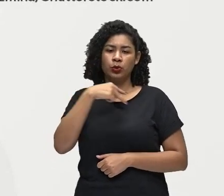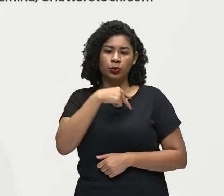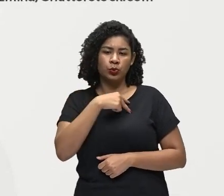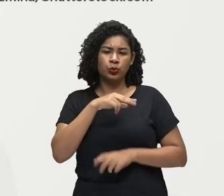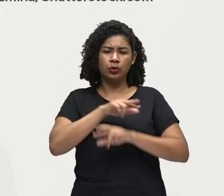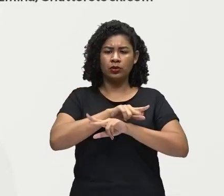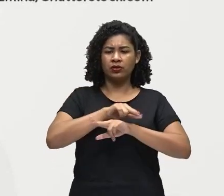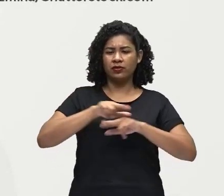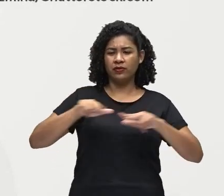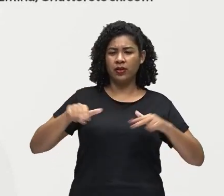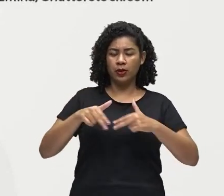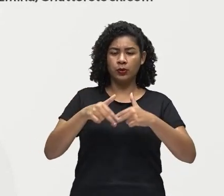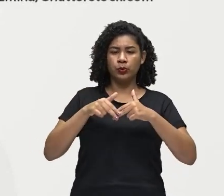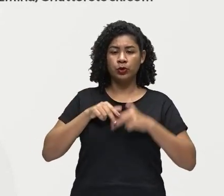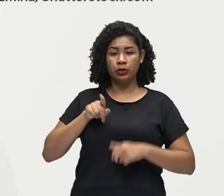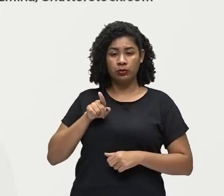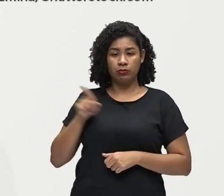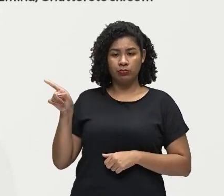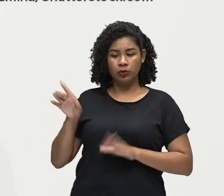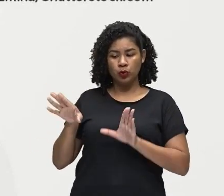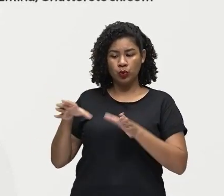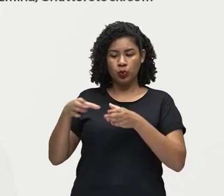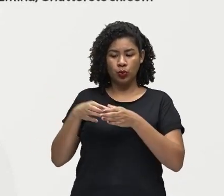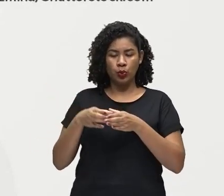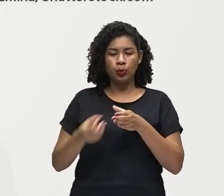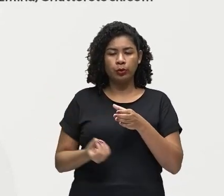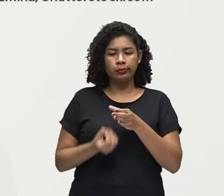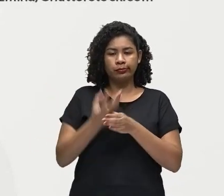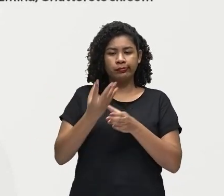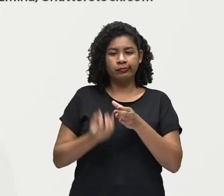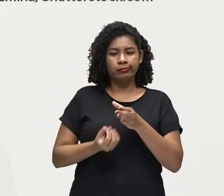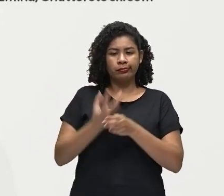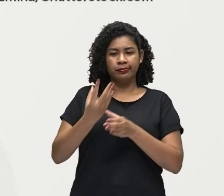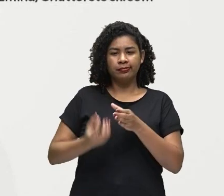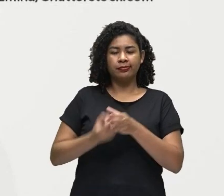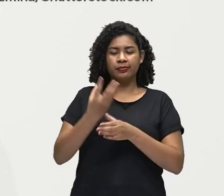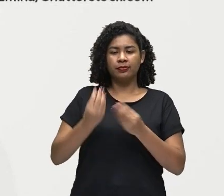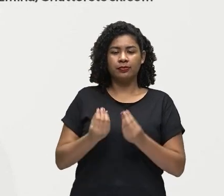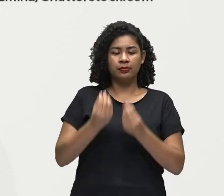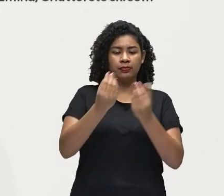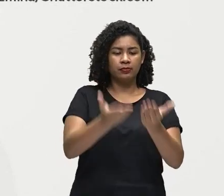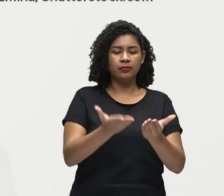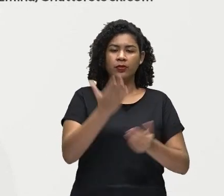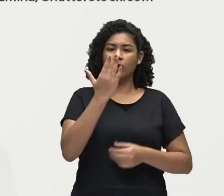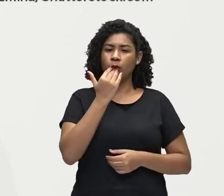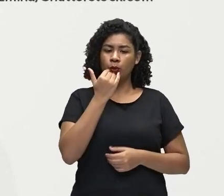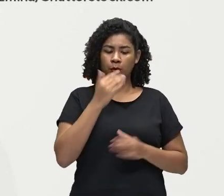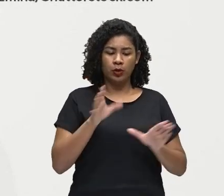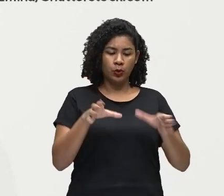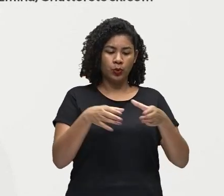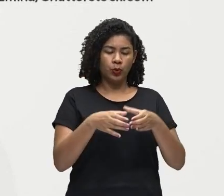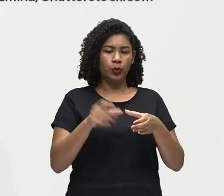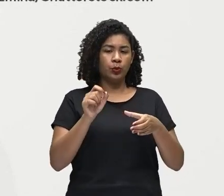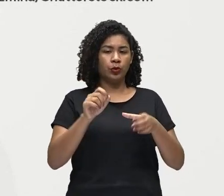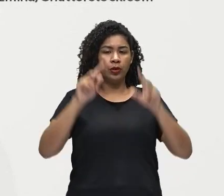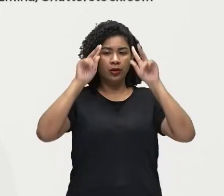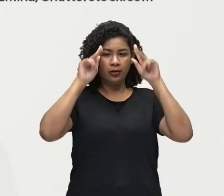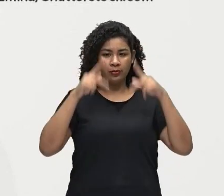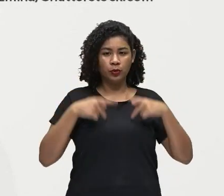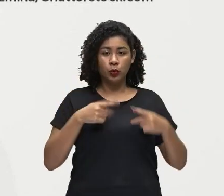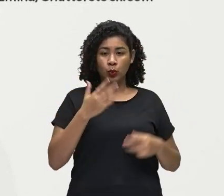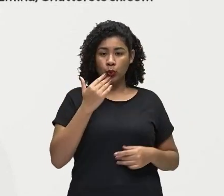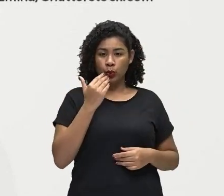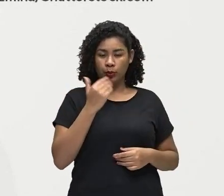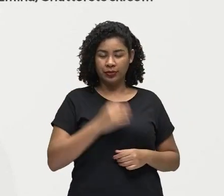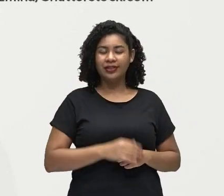Então, são seres que são produtores, estão servindo ali de alimento para um próximo nível trófico, né, que são os seres